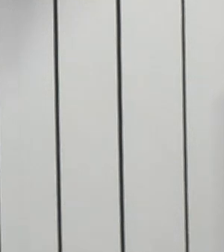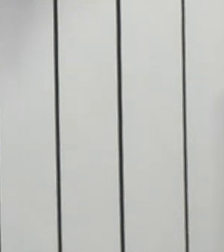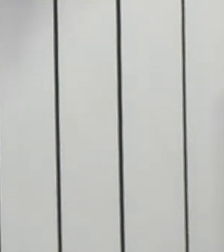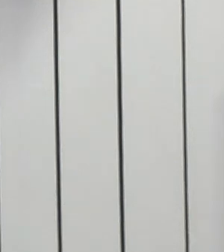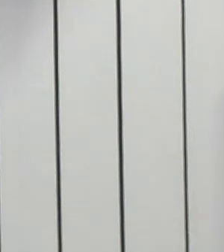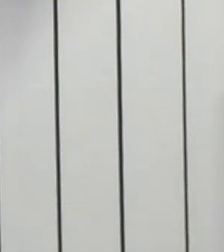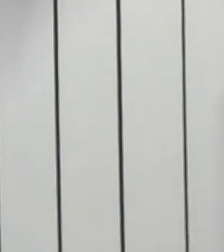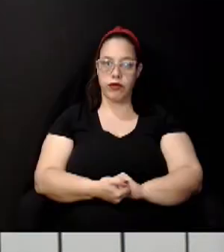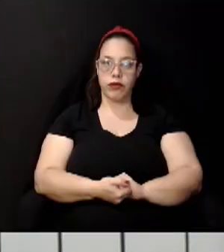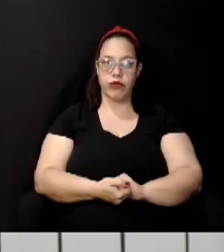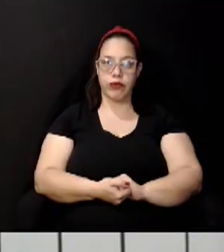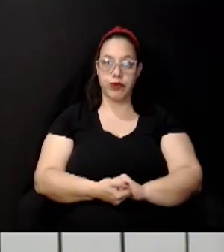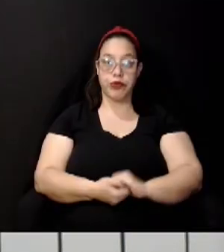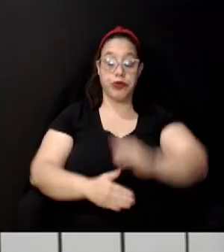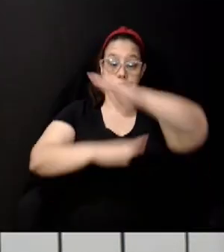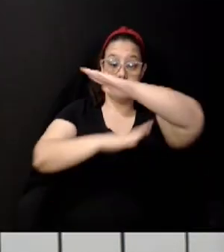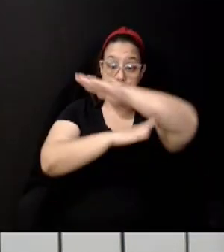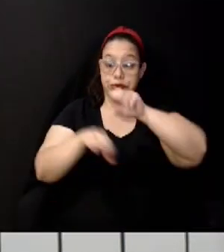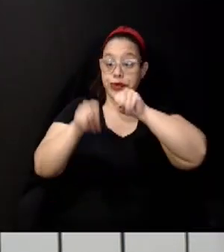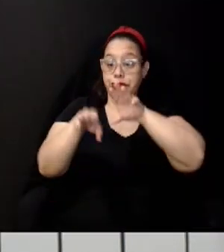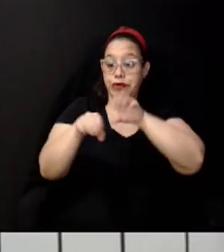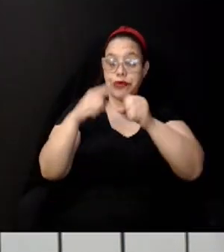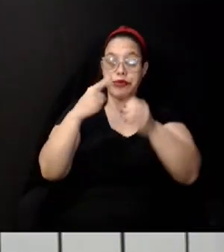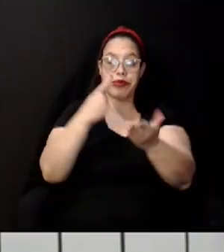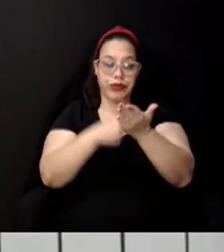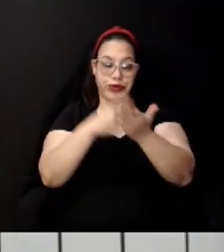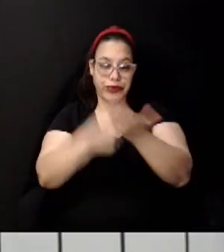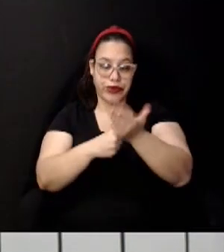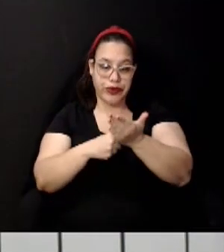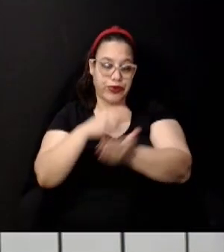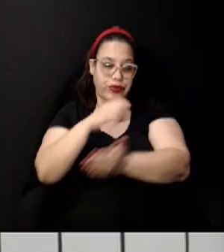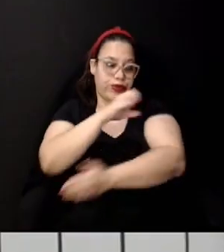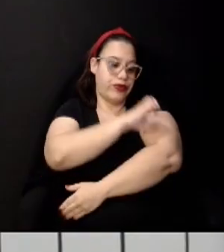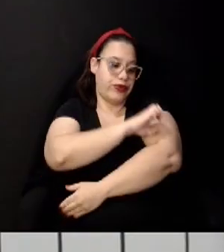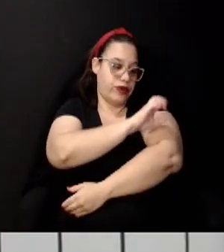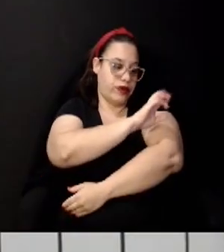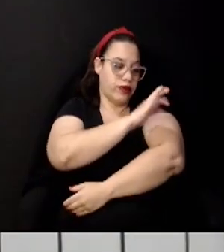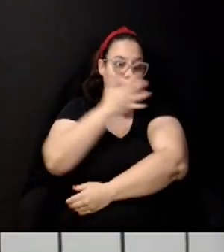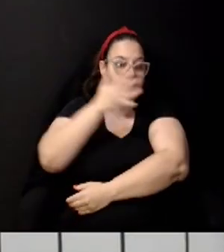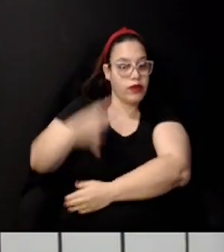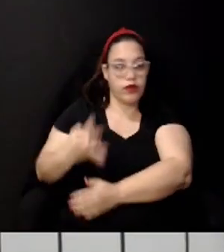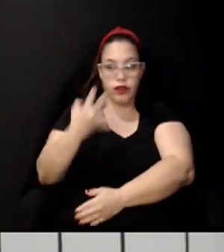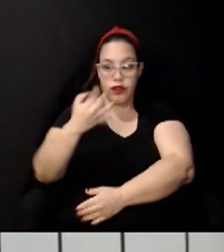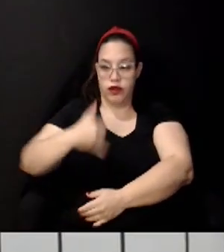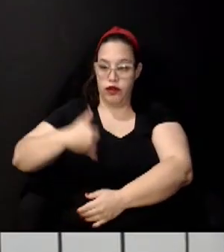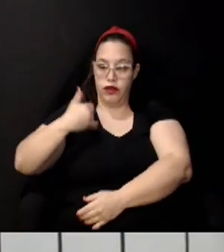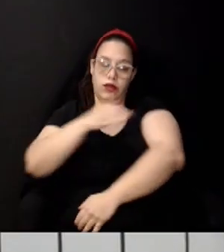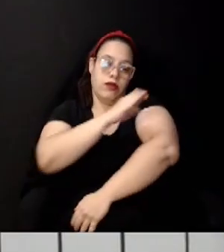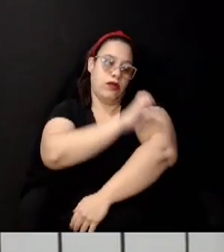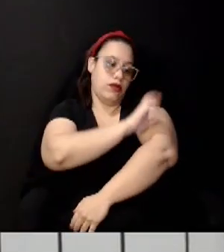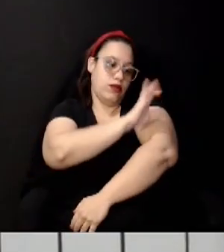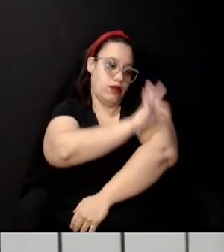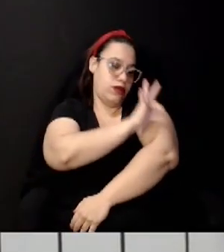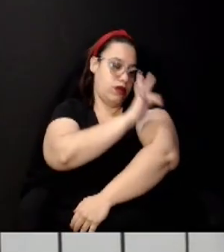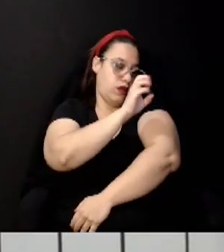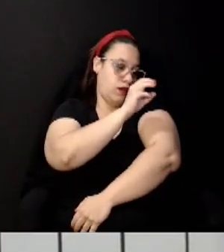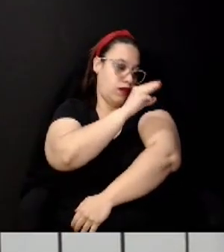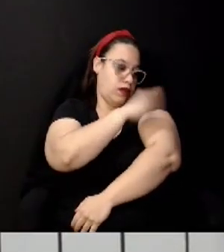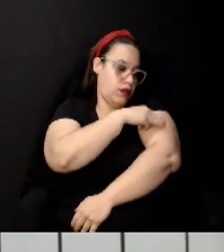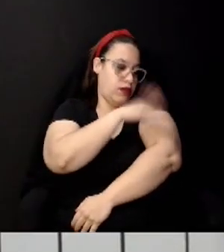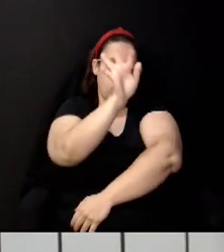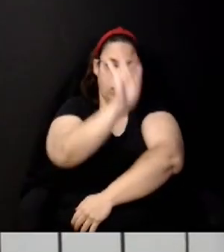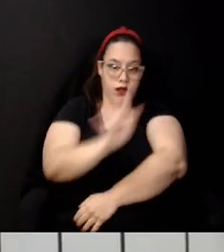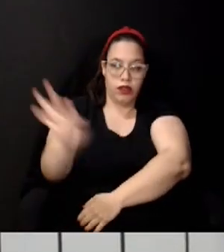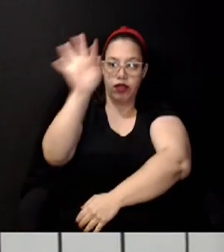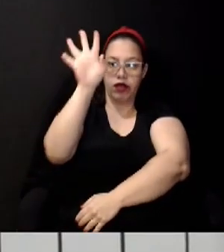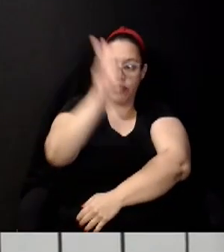O Câmara Educa atende alunos dos ensinos infantil a partir de 4 anos, fundamental e médio, de faculdades, universidades